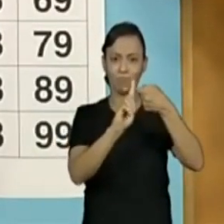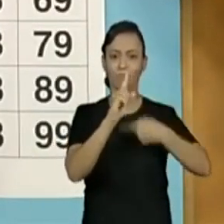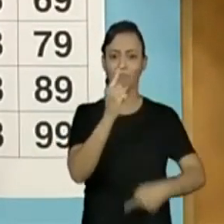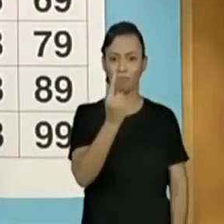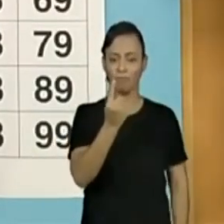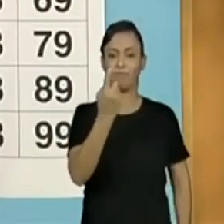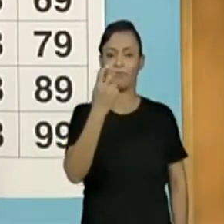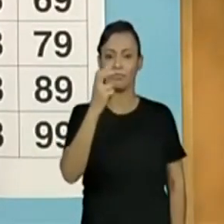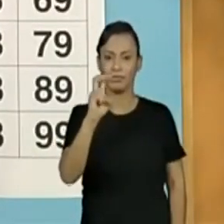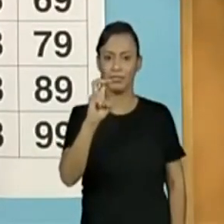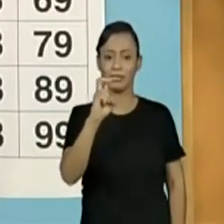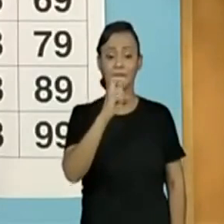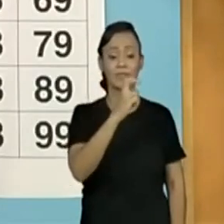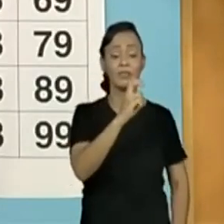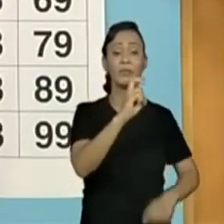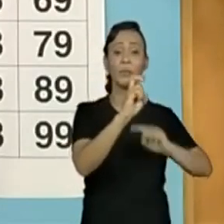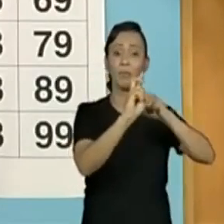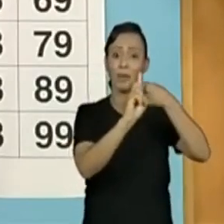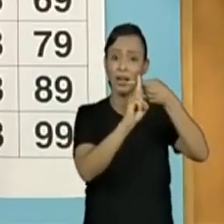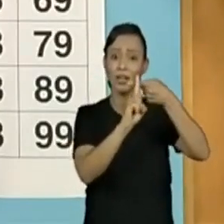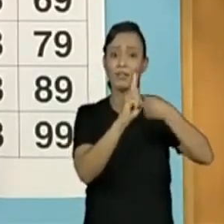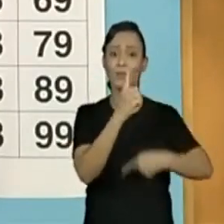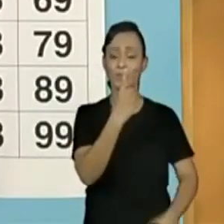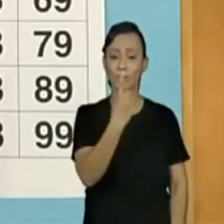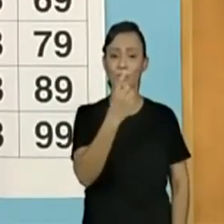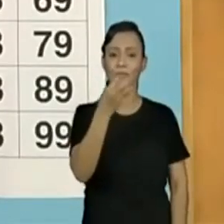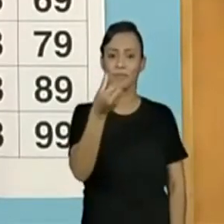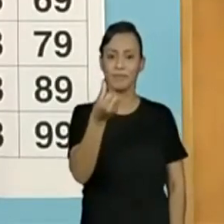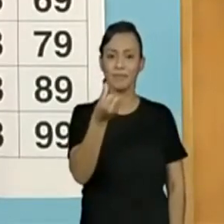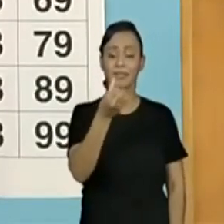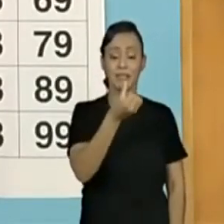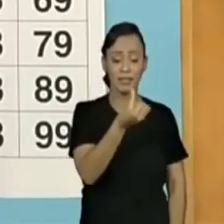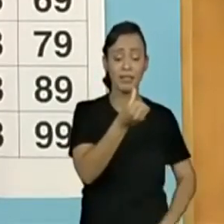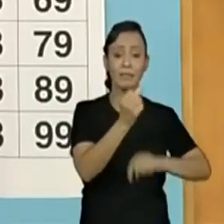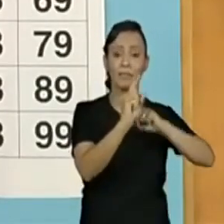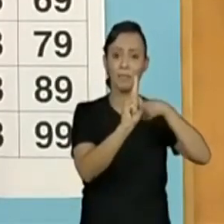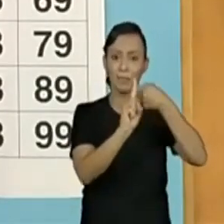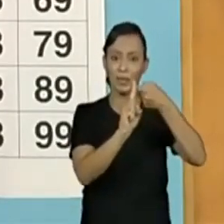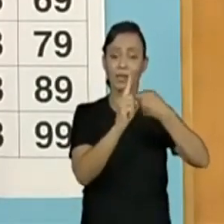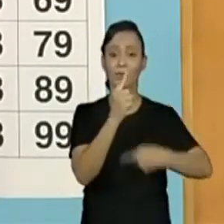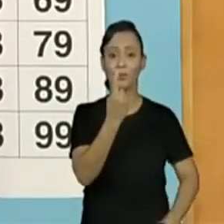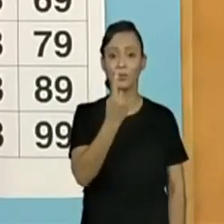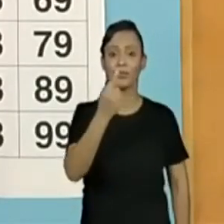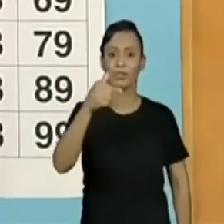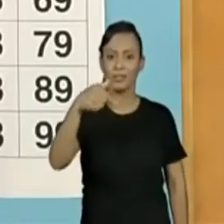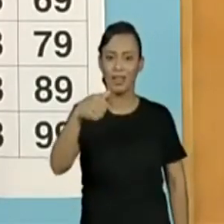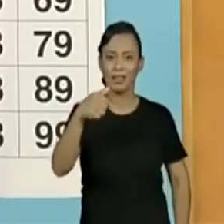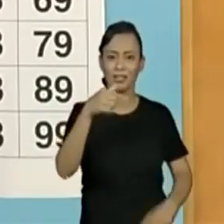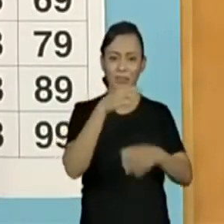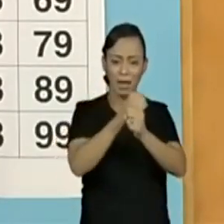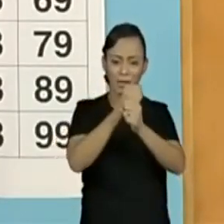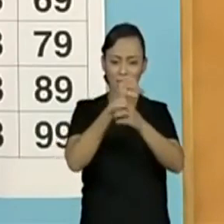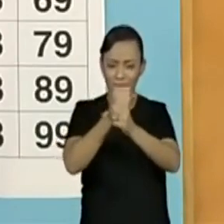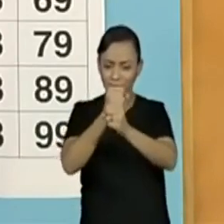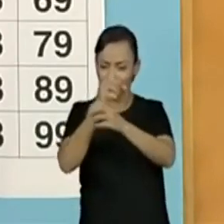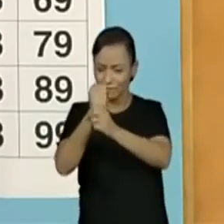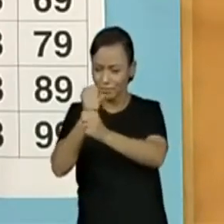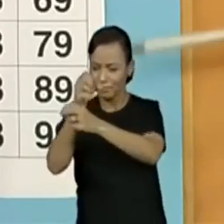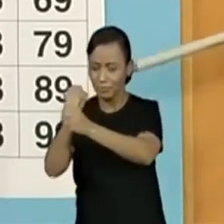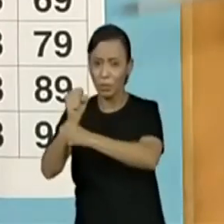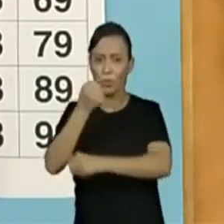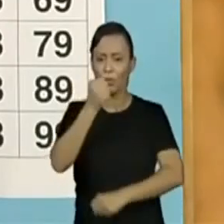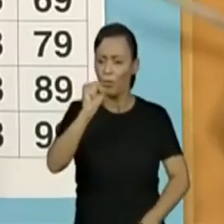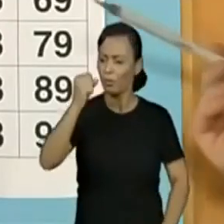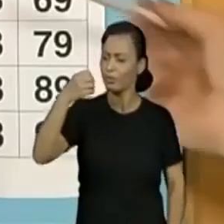5. 5 mais 1, 6. 6 mais 1, 7. e assim por diante, até chegar no 8,